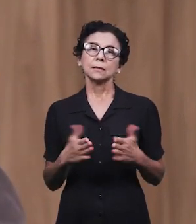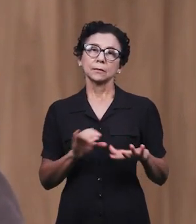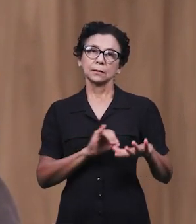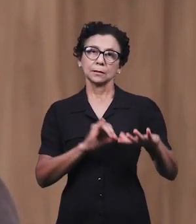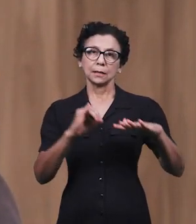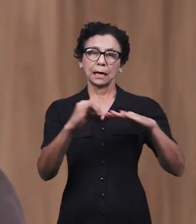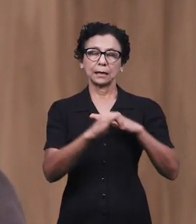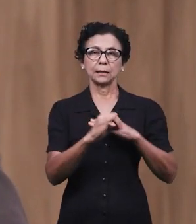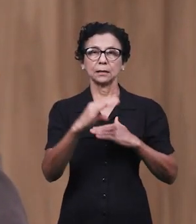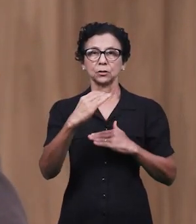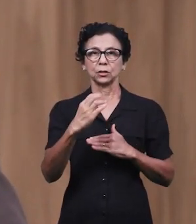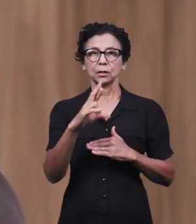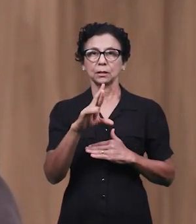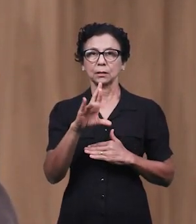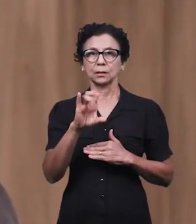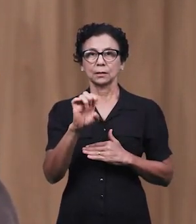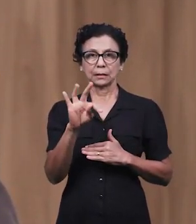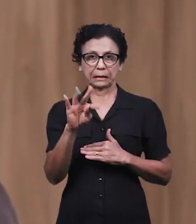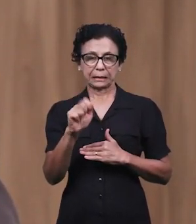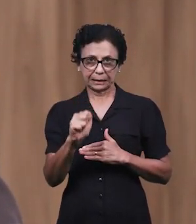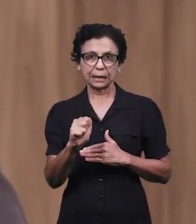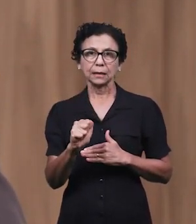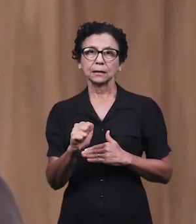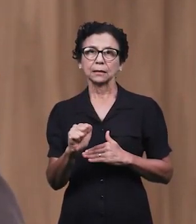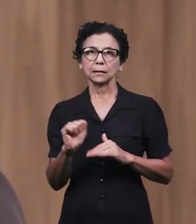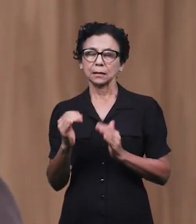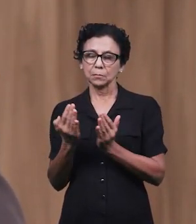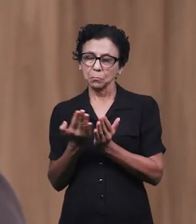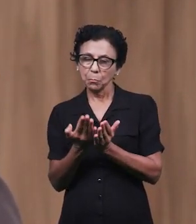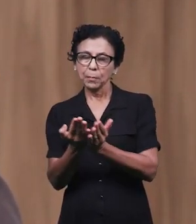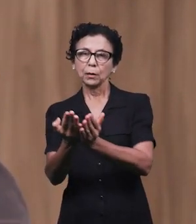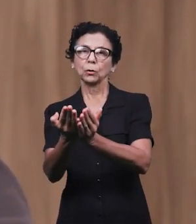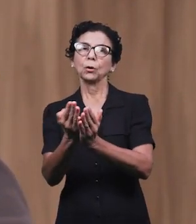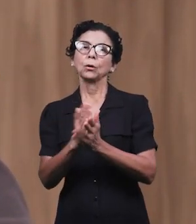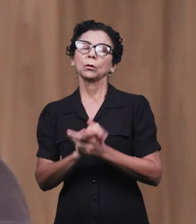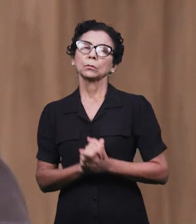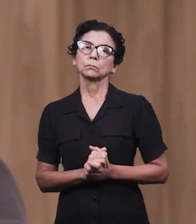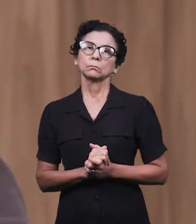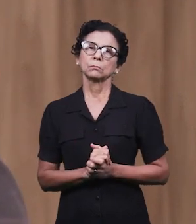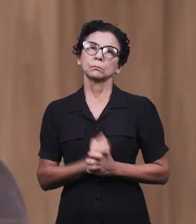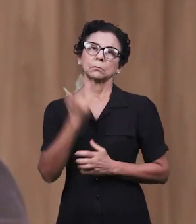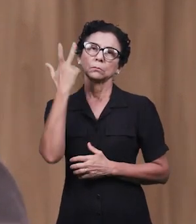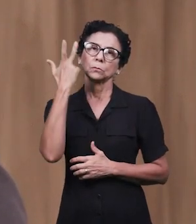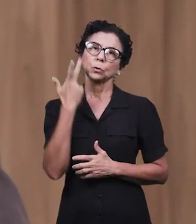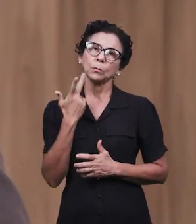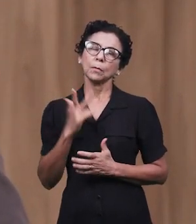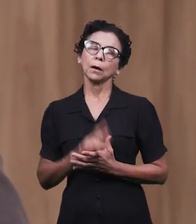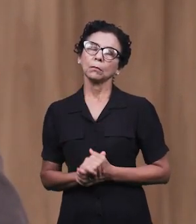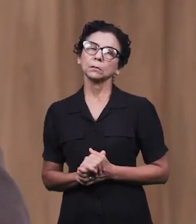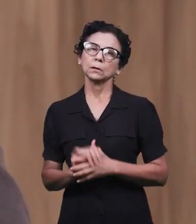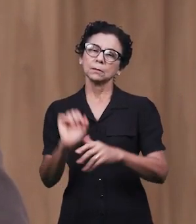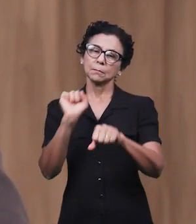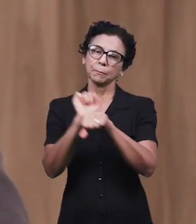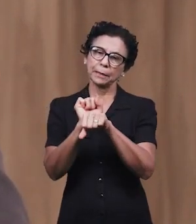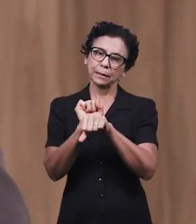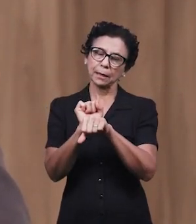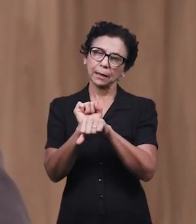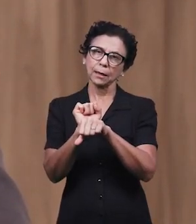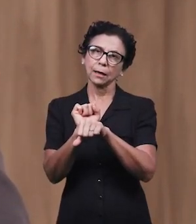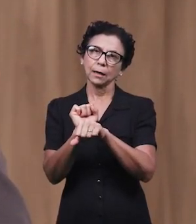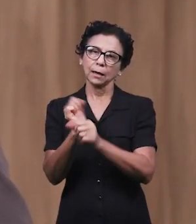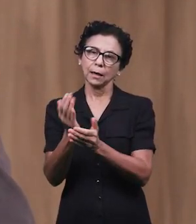naquela ilha de Creta, até porque era comum, pela ocasião do inverno, procurar invernar em algum